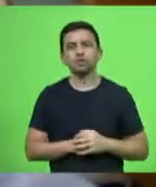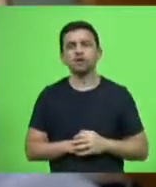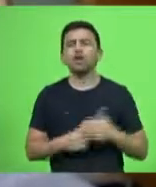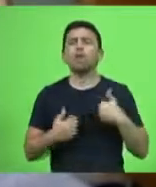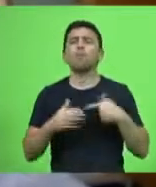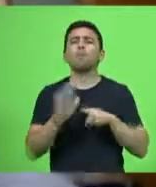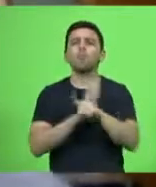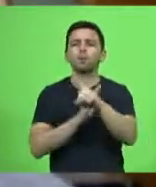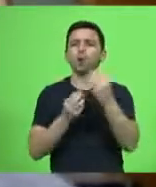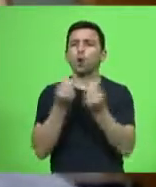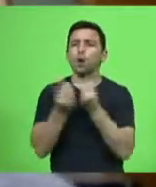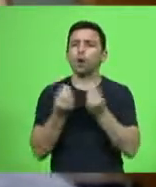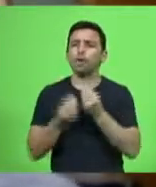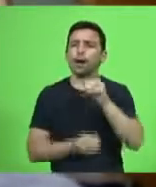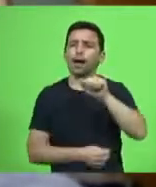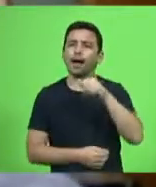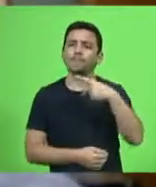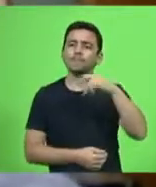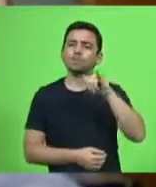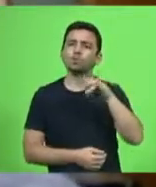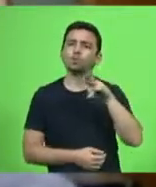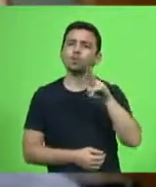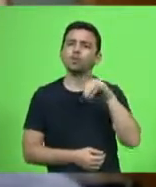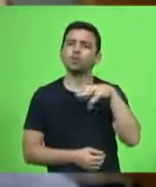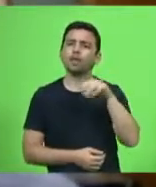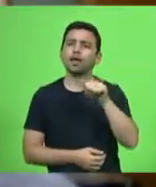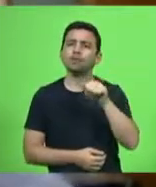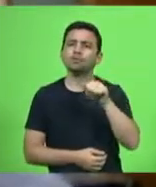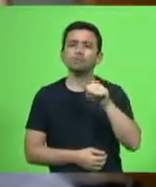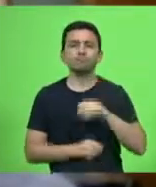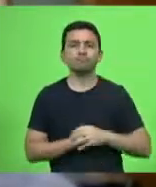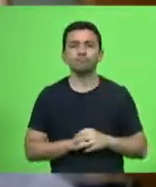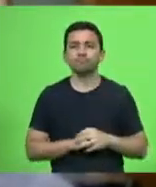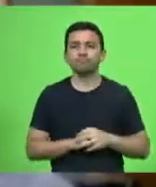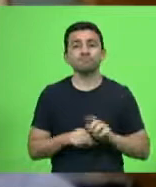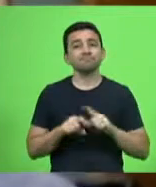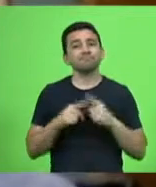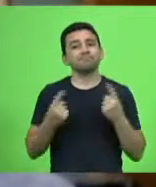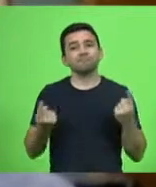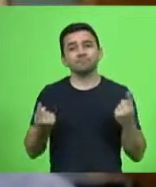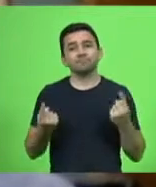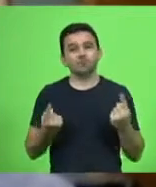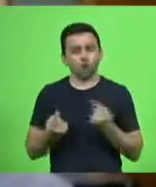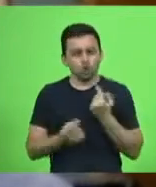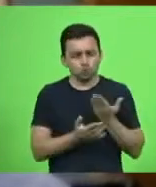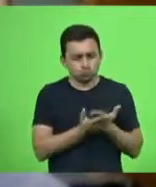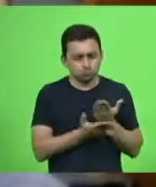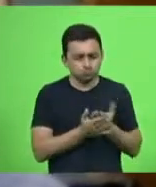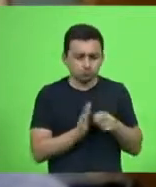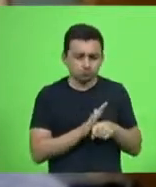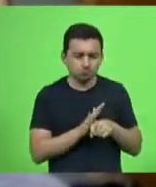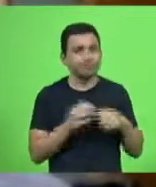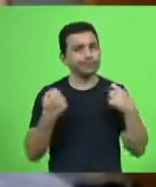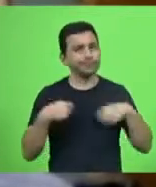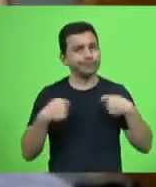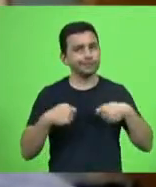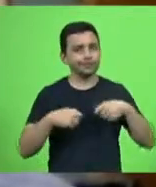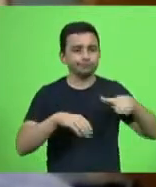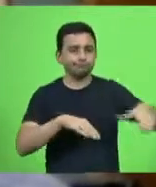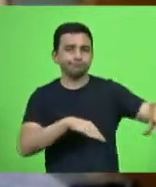que fica a passagem de Apiúna? A passagem de Apiúna, pelo nosso estudo, vai ter que fazer um